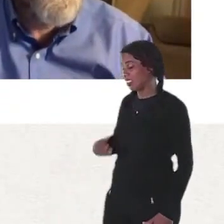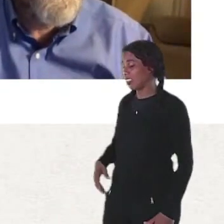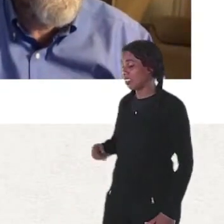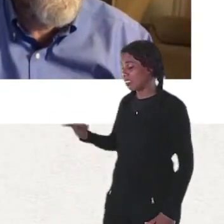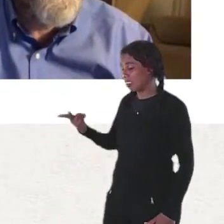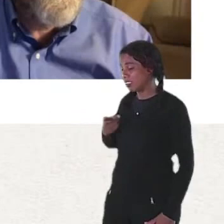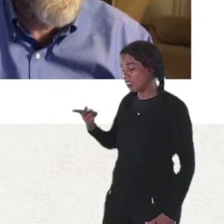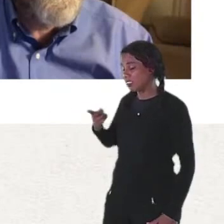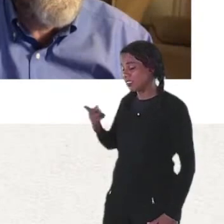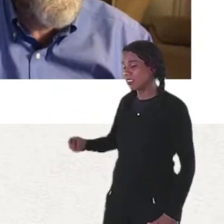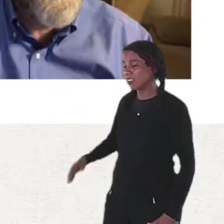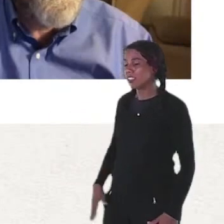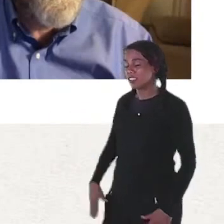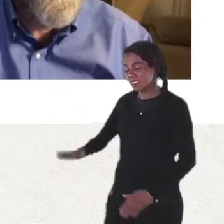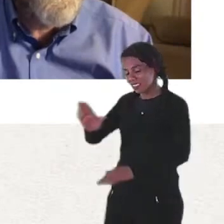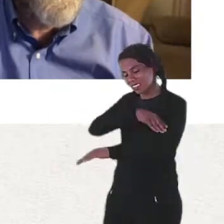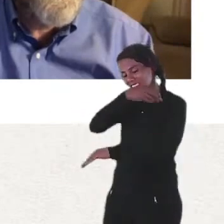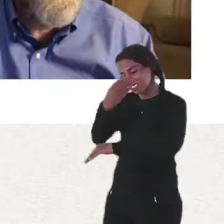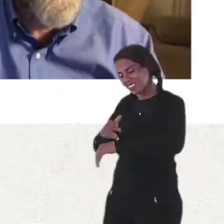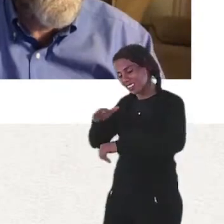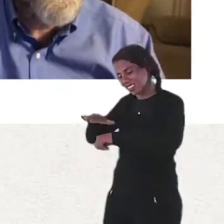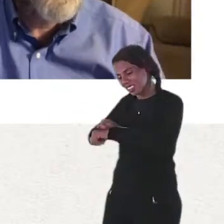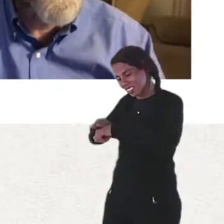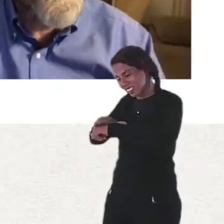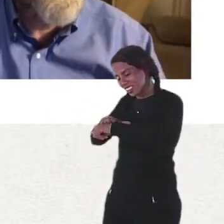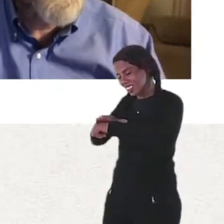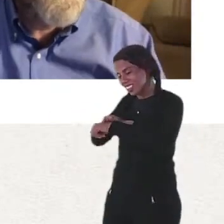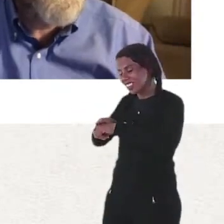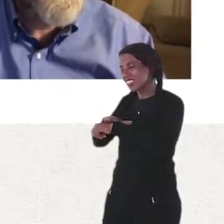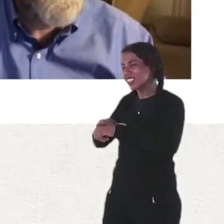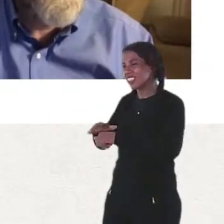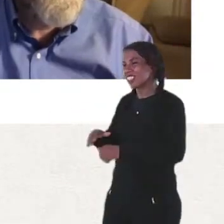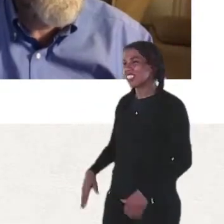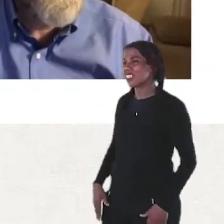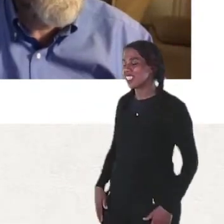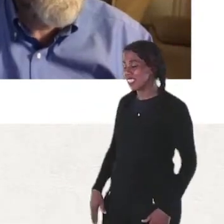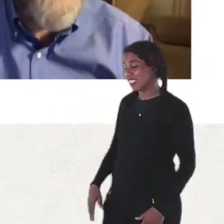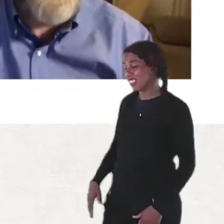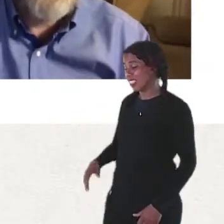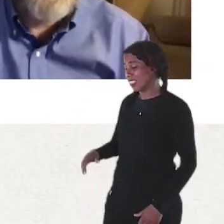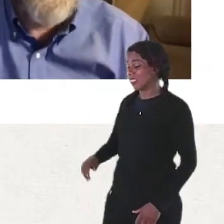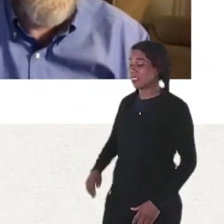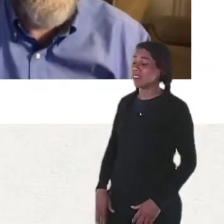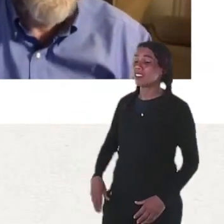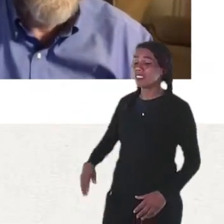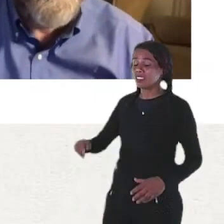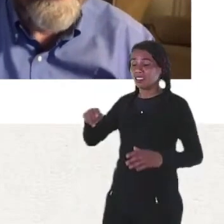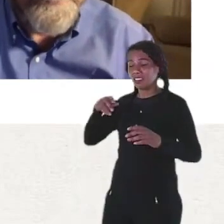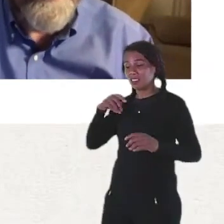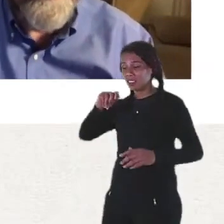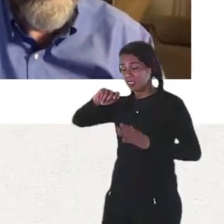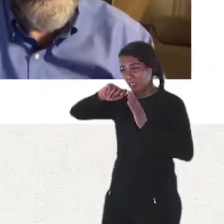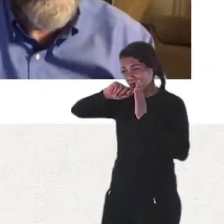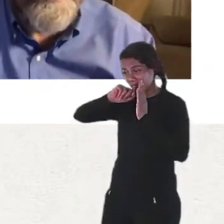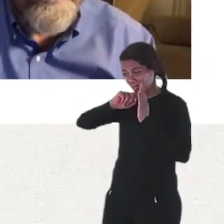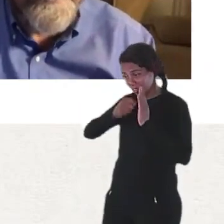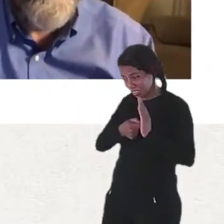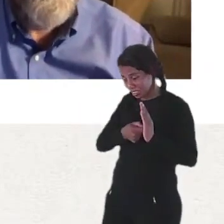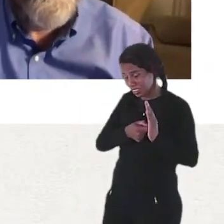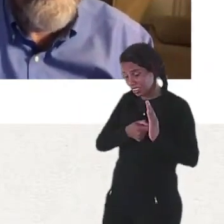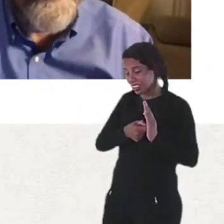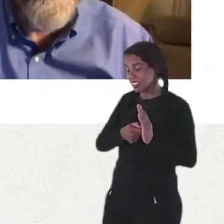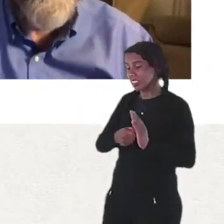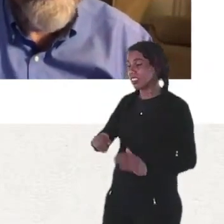a gente continua conversando para matar de inveja quem não vai estar na live, que nós